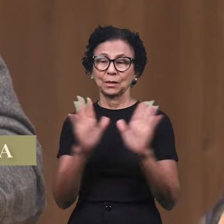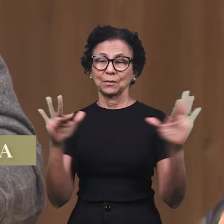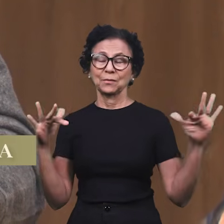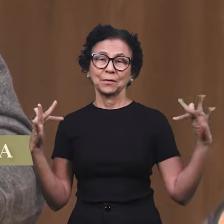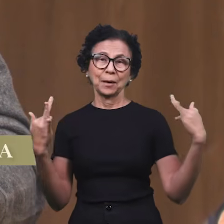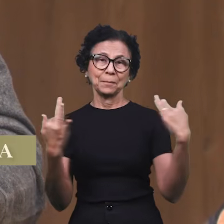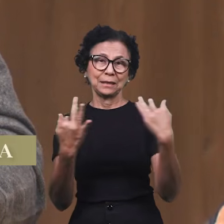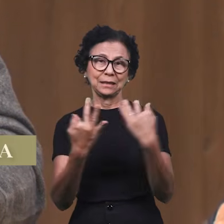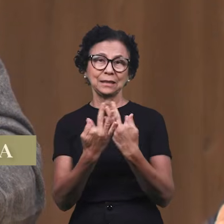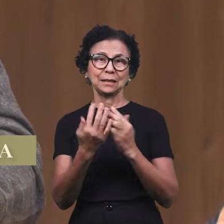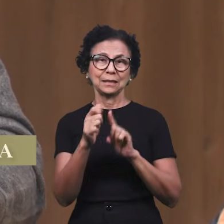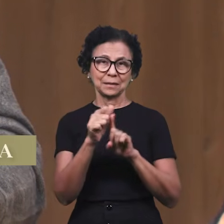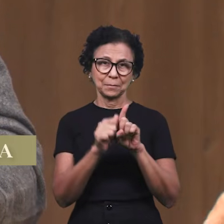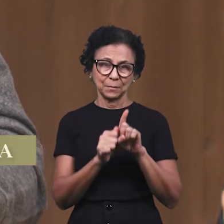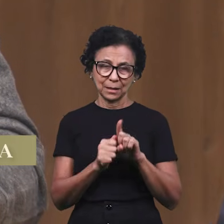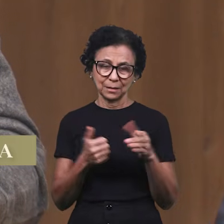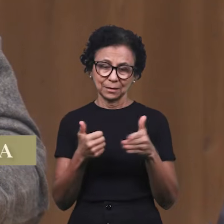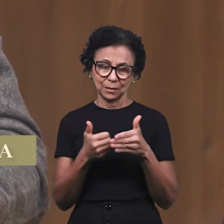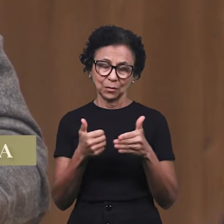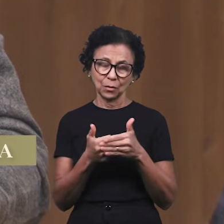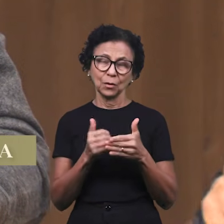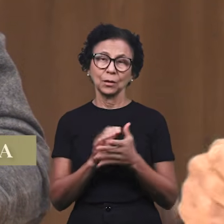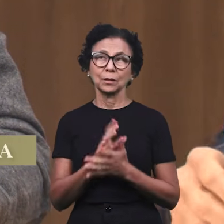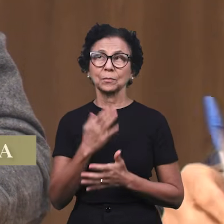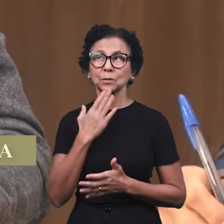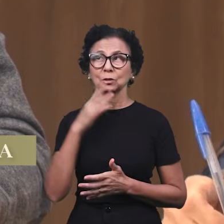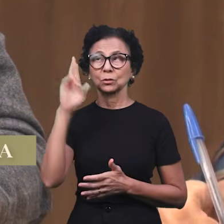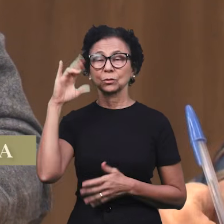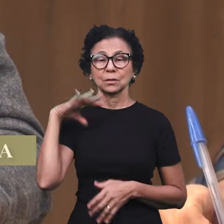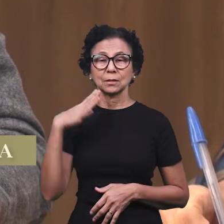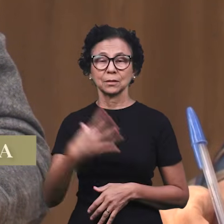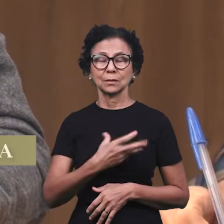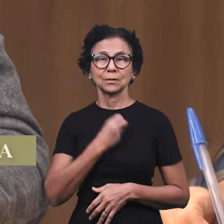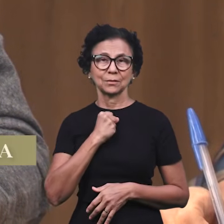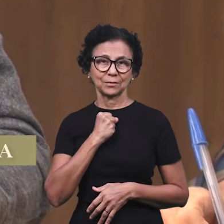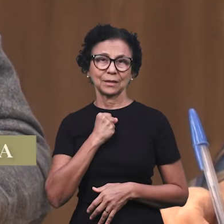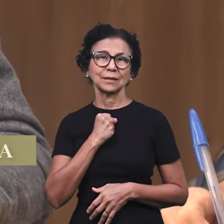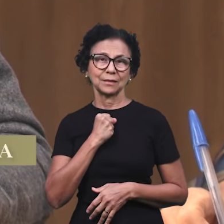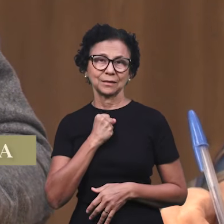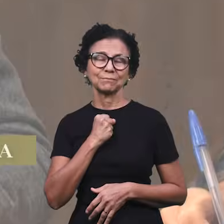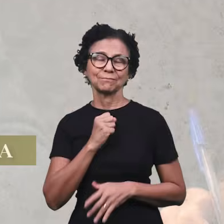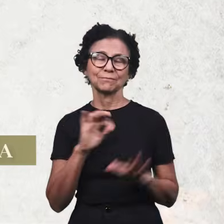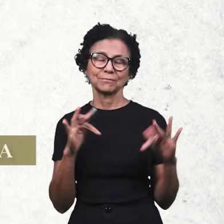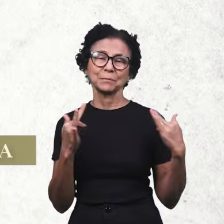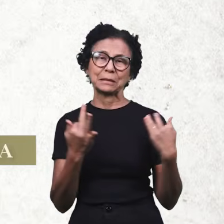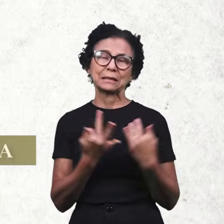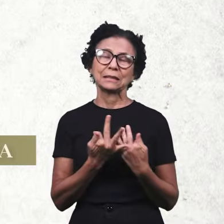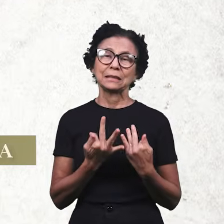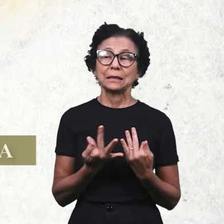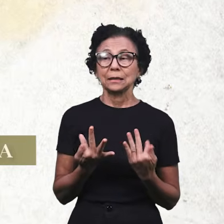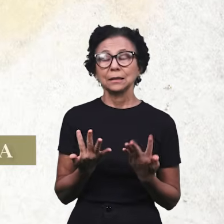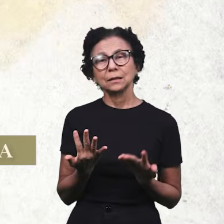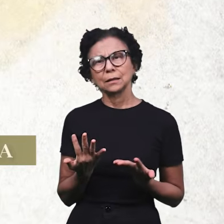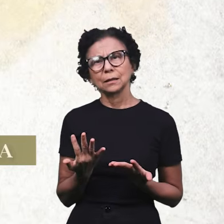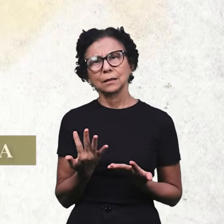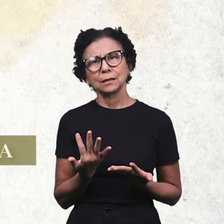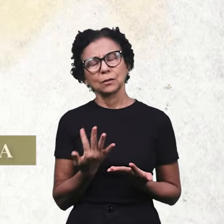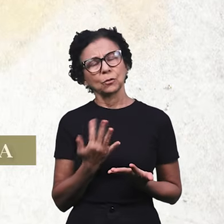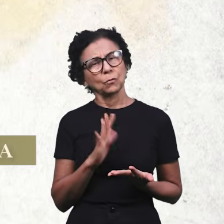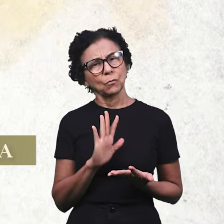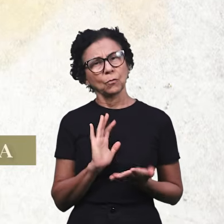né, especificamente mulheres, né, nós vamos focar aqui no versículo 3, que diz assim: A tua mulher será como a